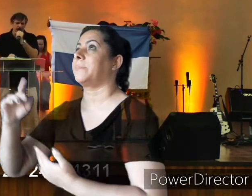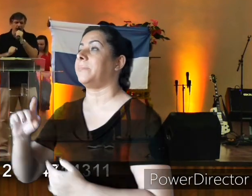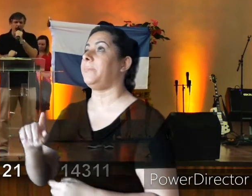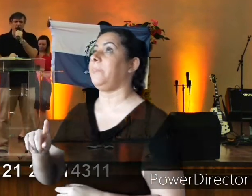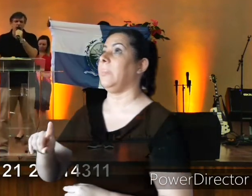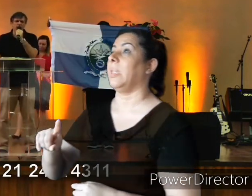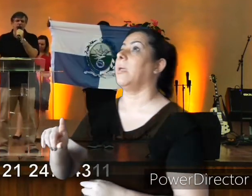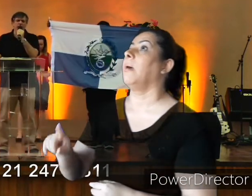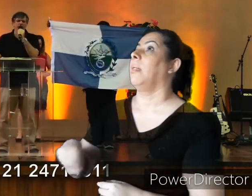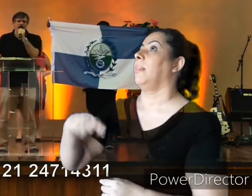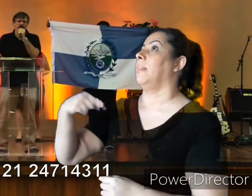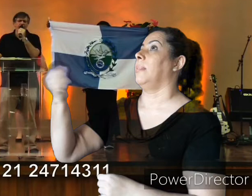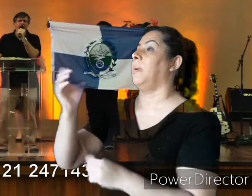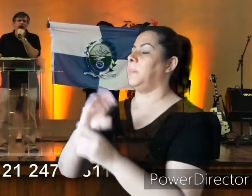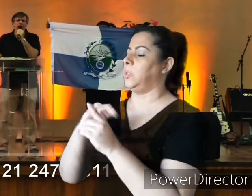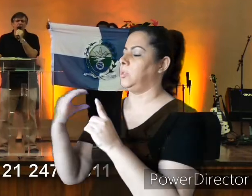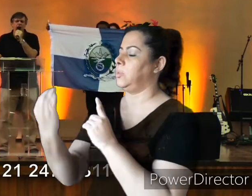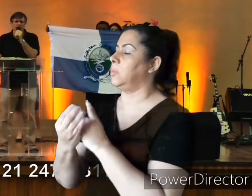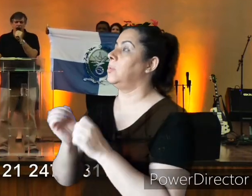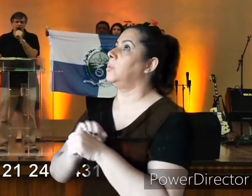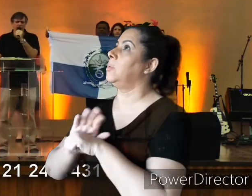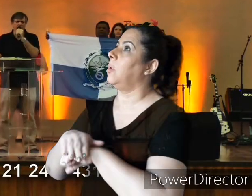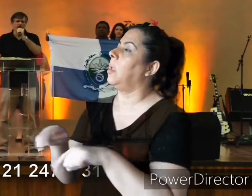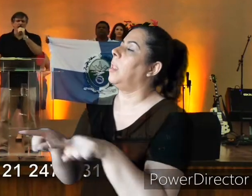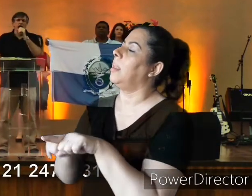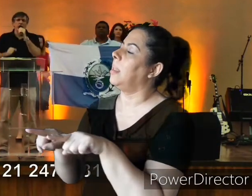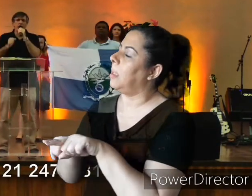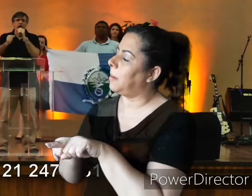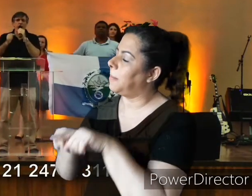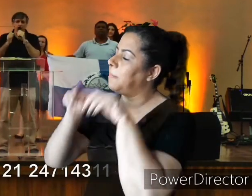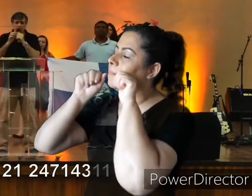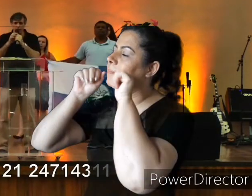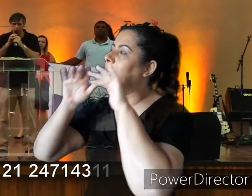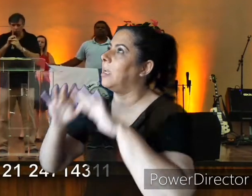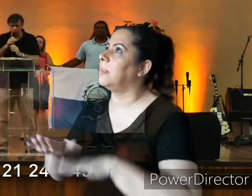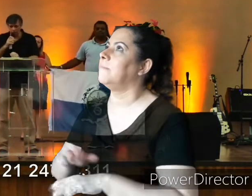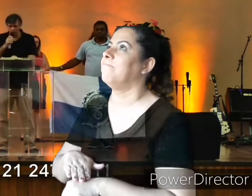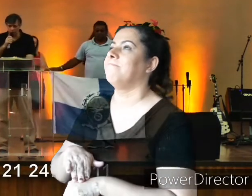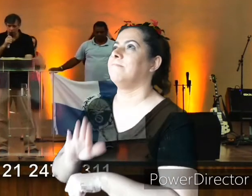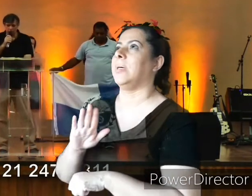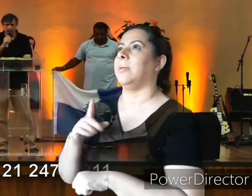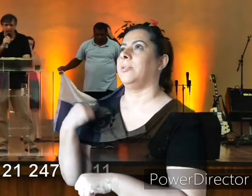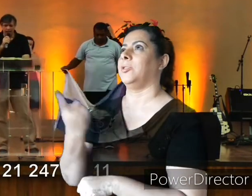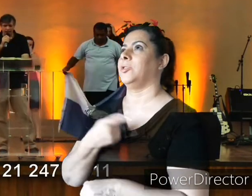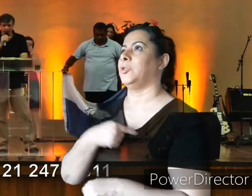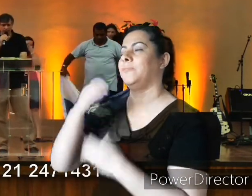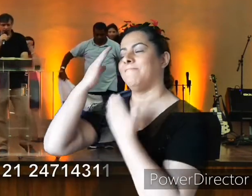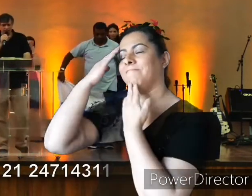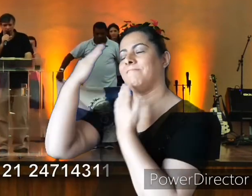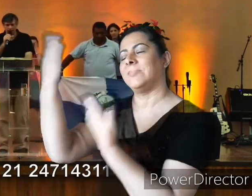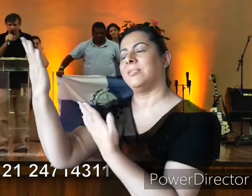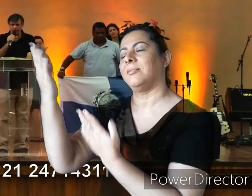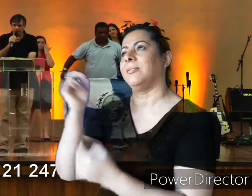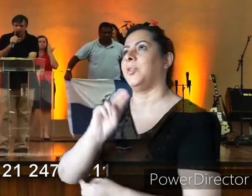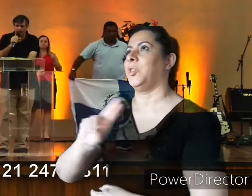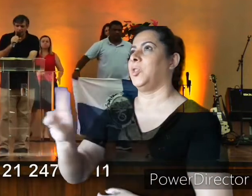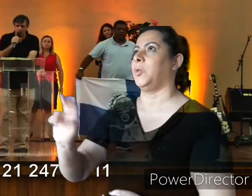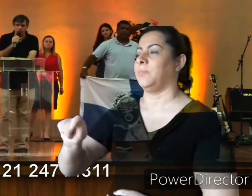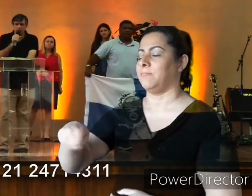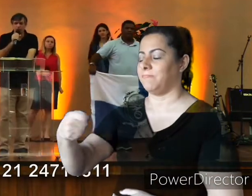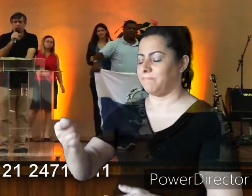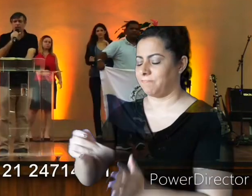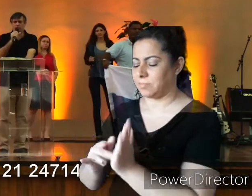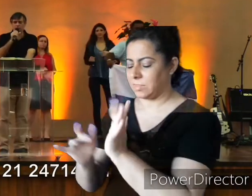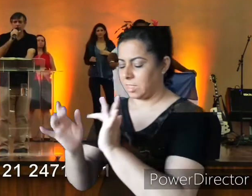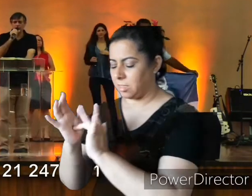Jesus. Amém. Amém. Que Deus abençoe a todos, todos os lares, todas as